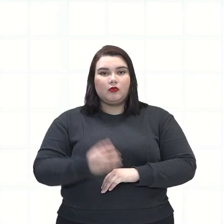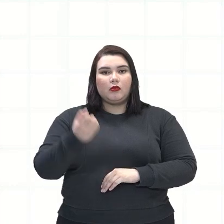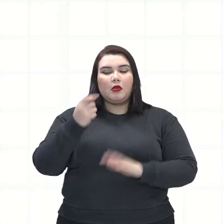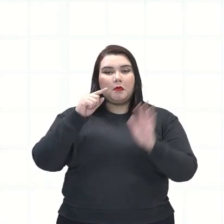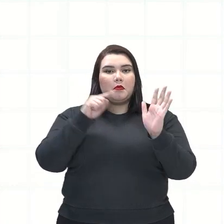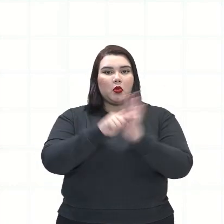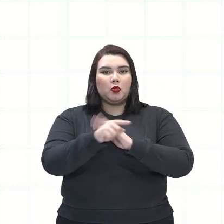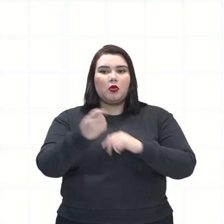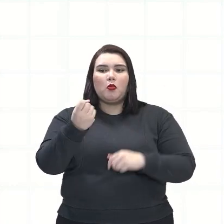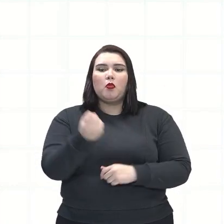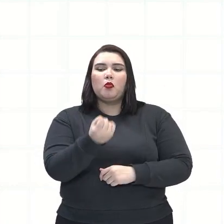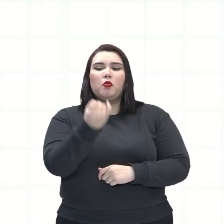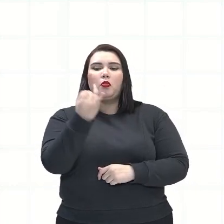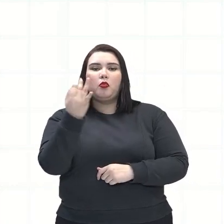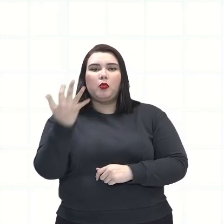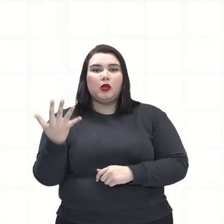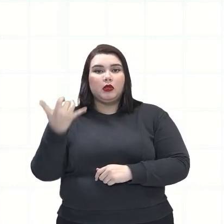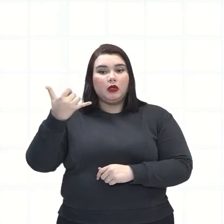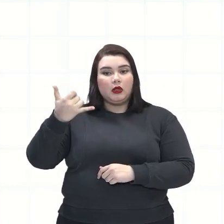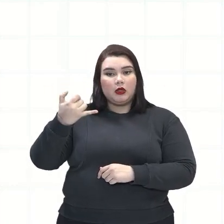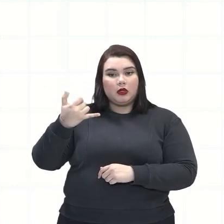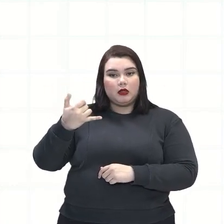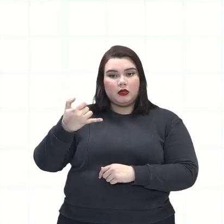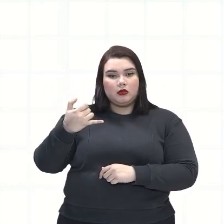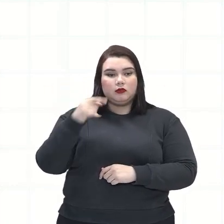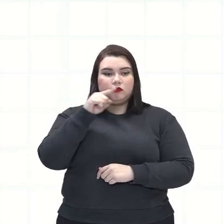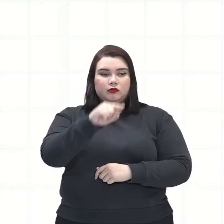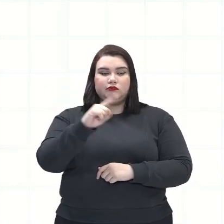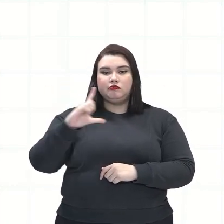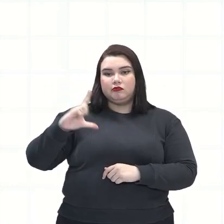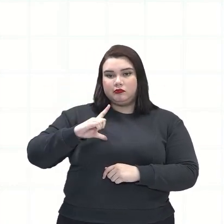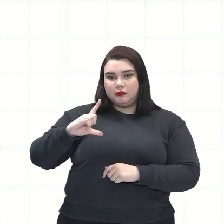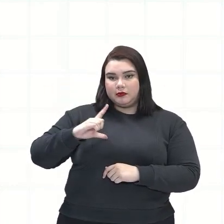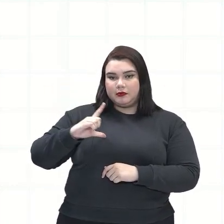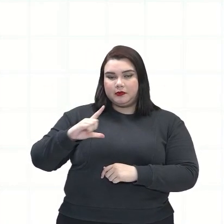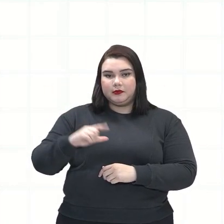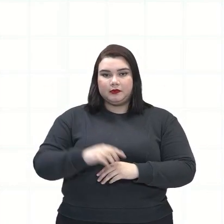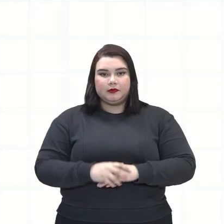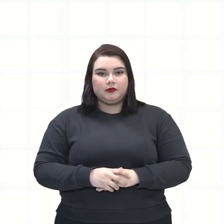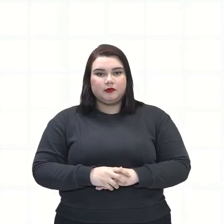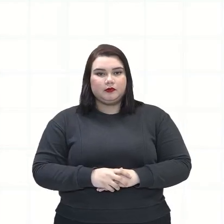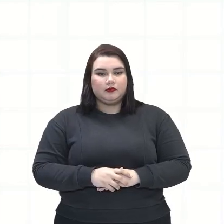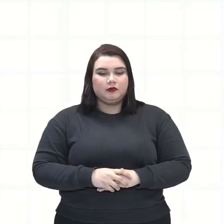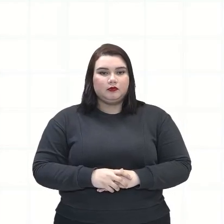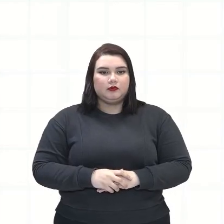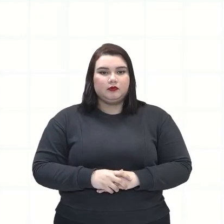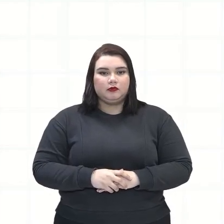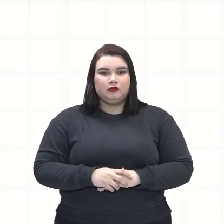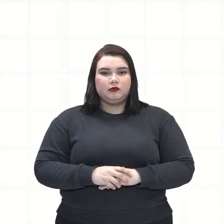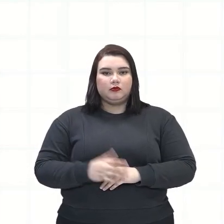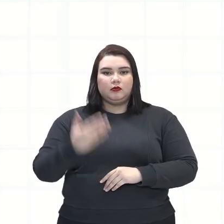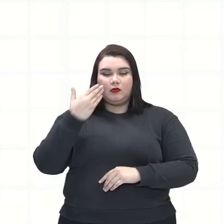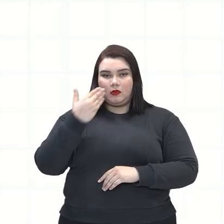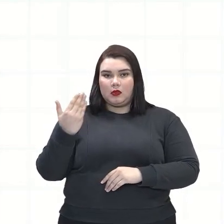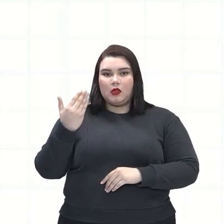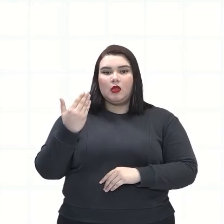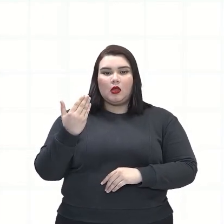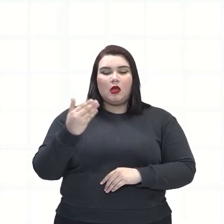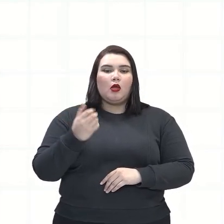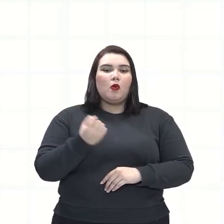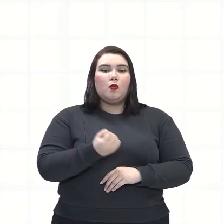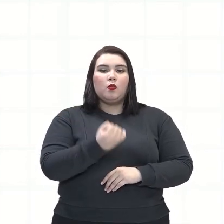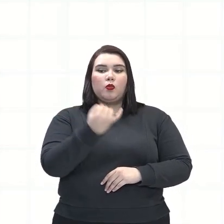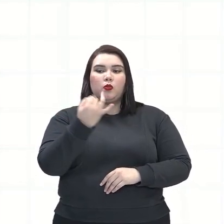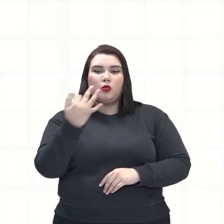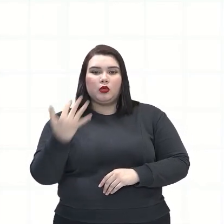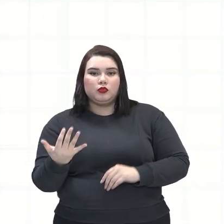canetas você tem? How many? Essa pergunta, how many, quer dizer quantos ou quantas